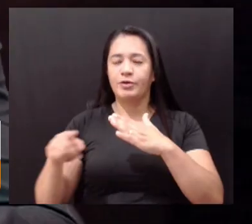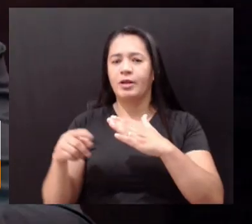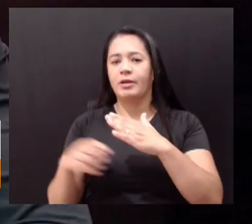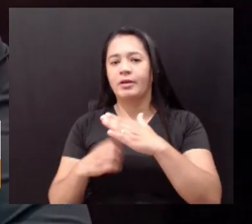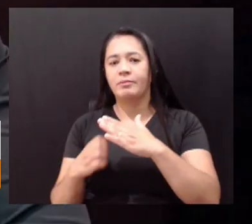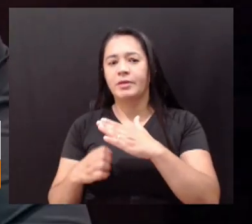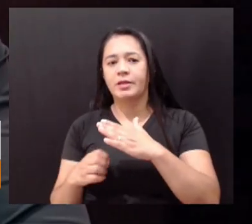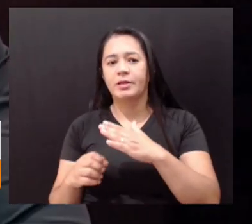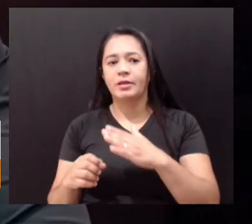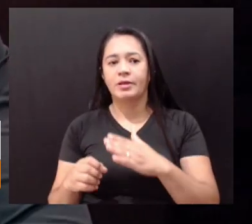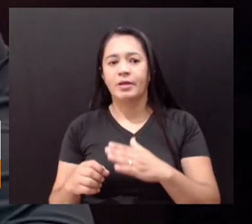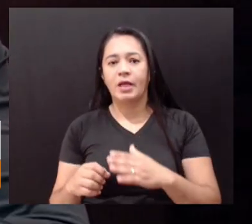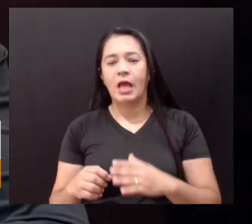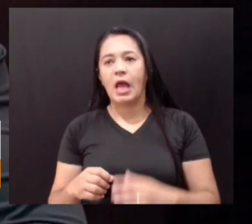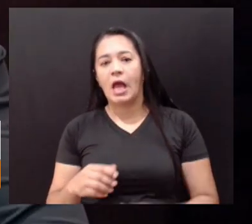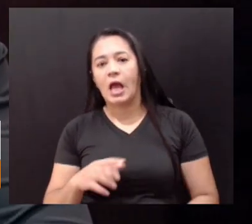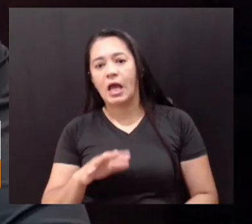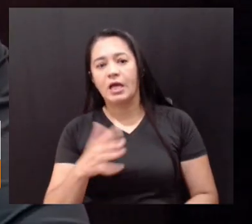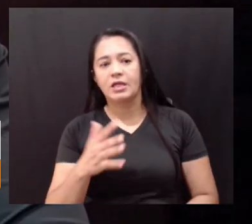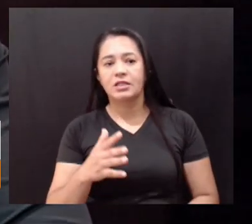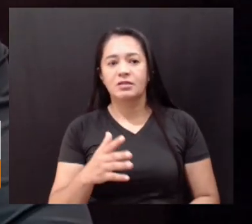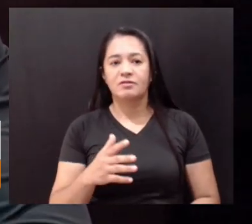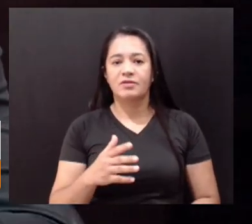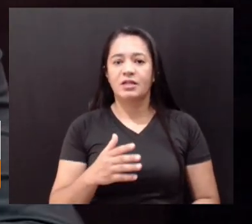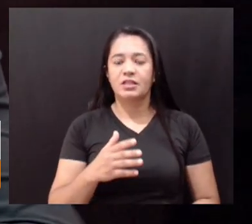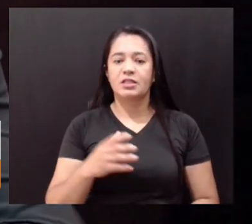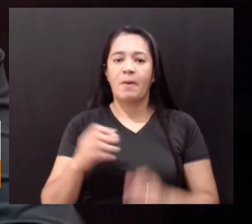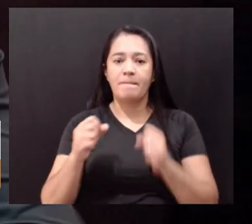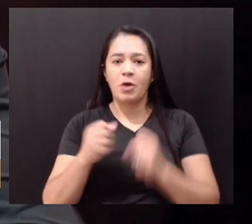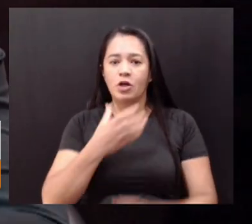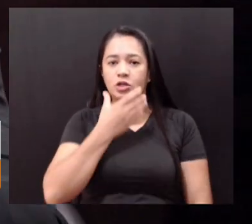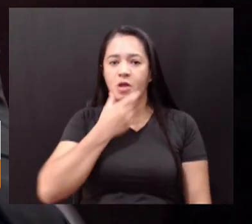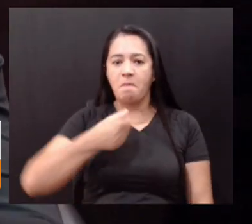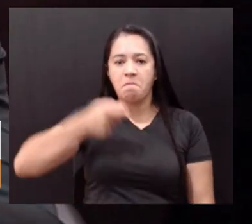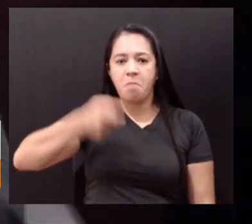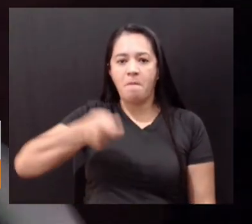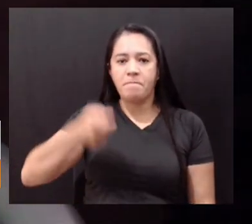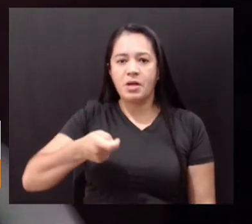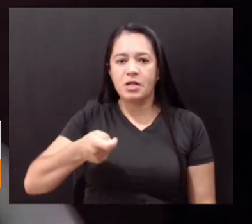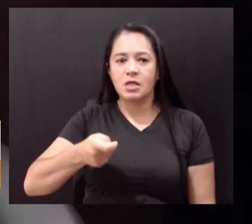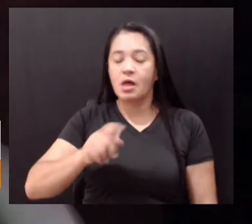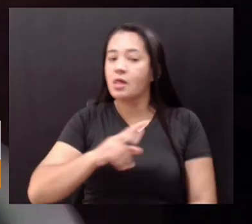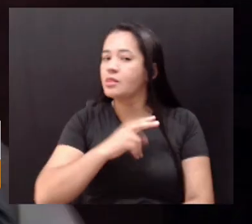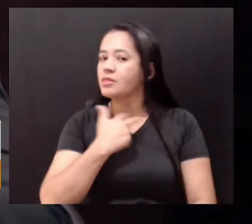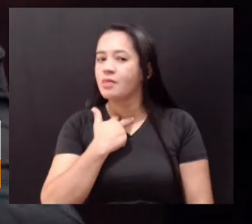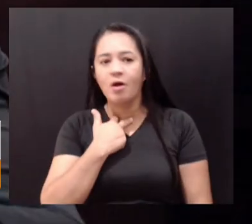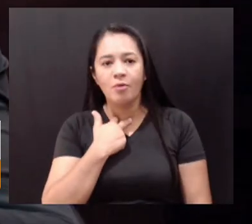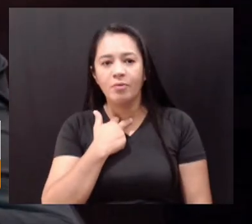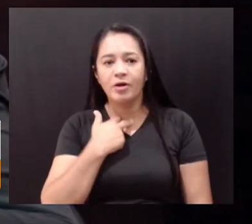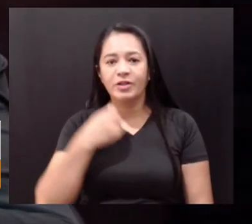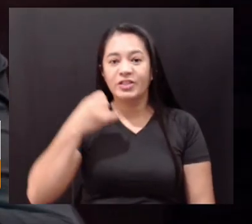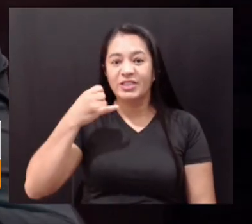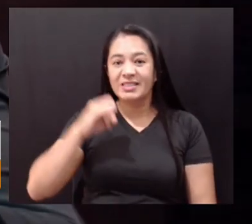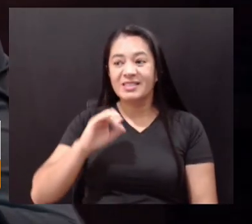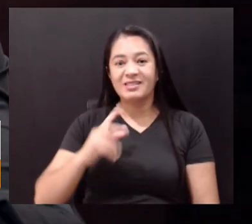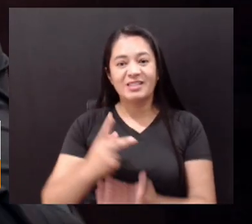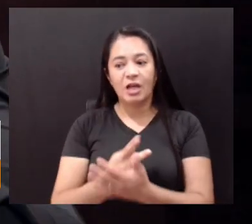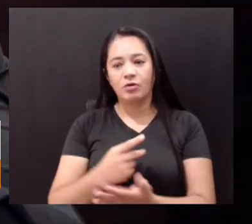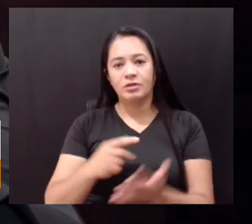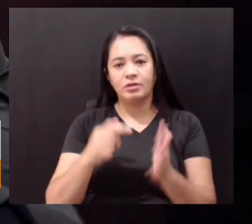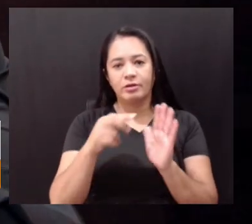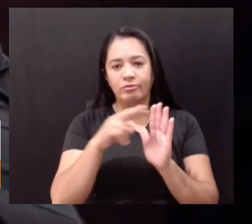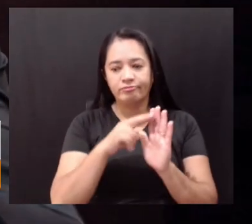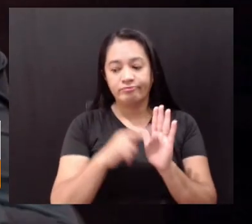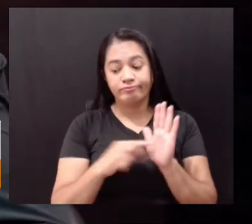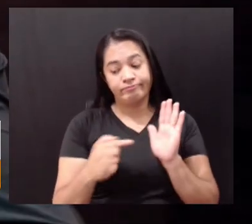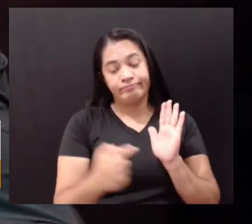algumas falas de cunho machista? Não, não podemos. Se houver, o que acontece? É isso que vai acontecer. Uhum. Então, quando a gente fala de